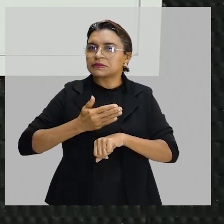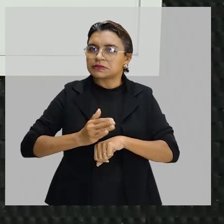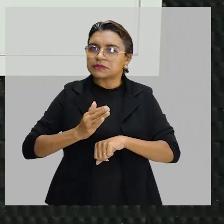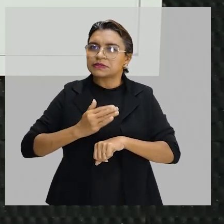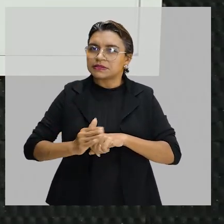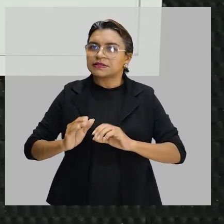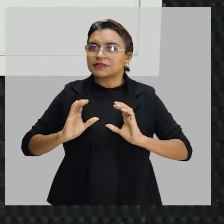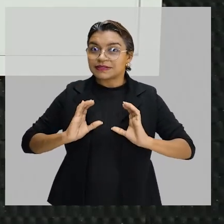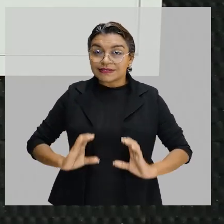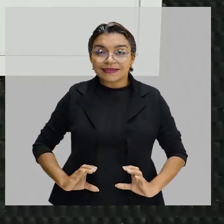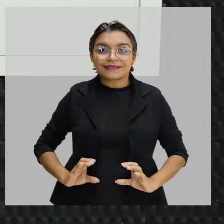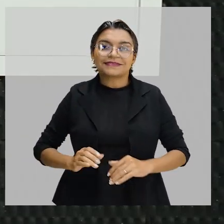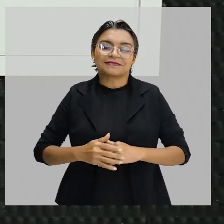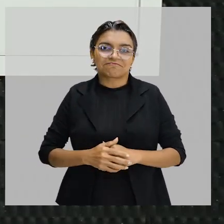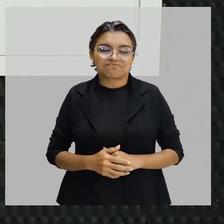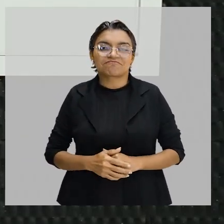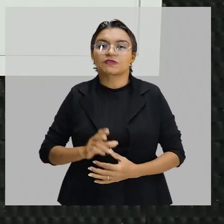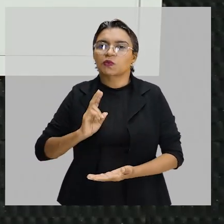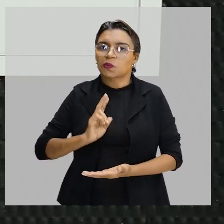olha,